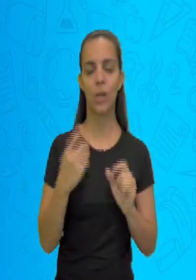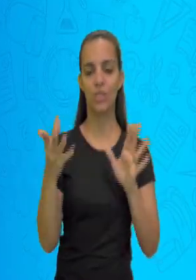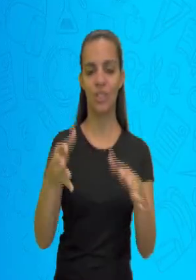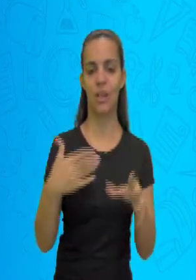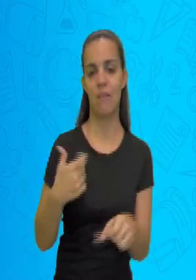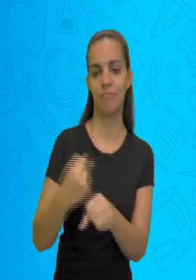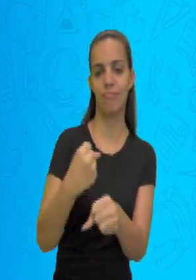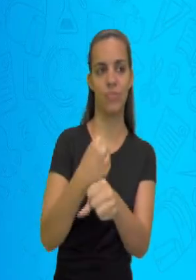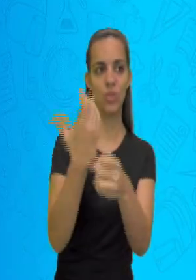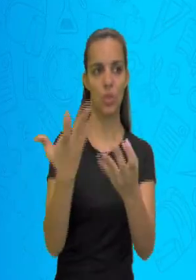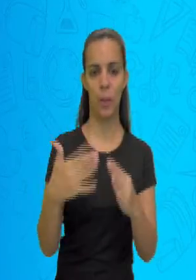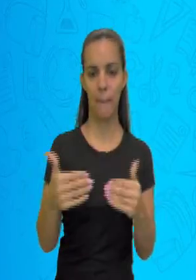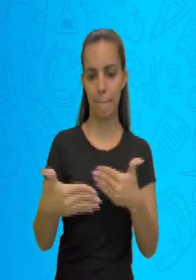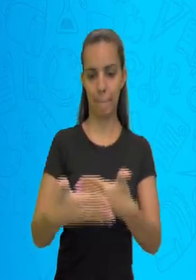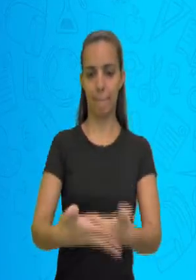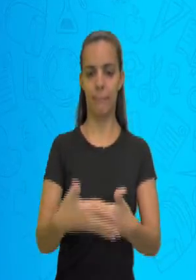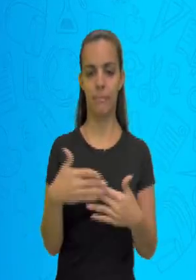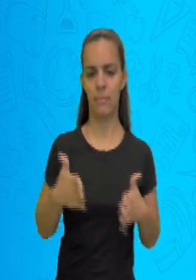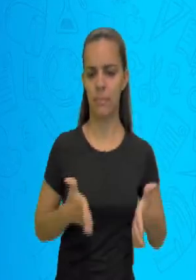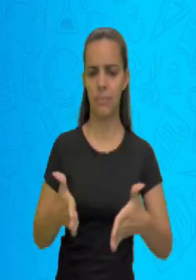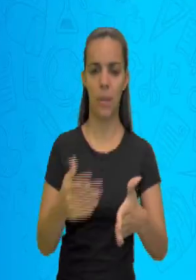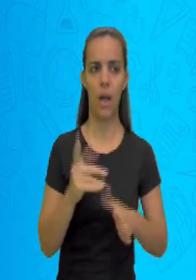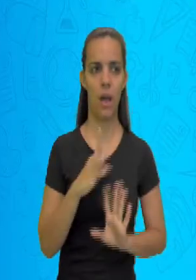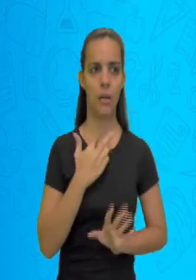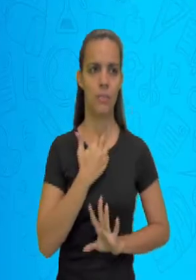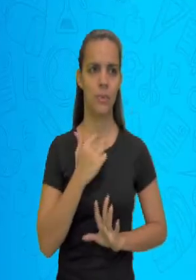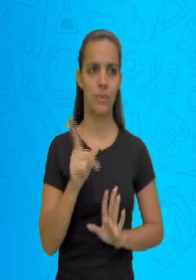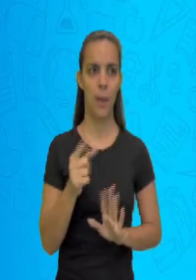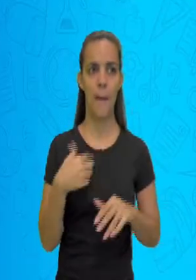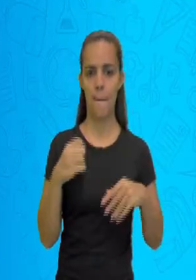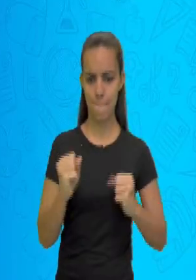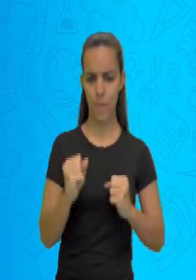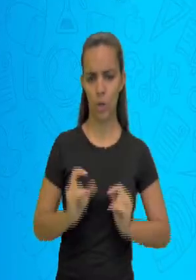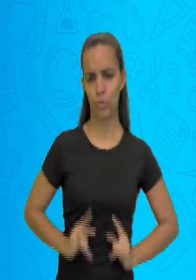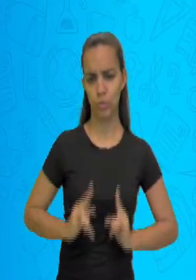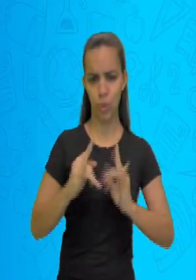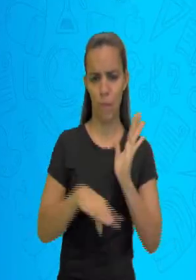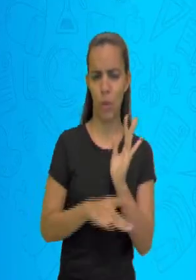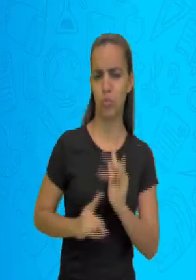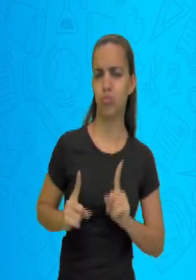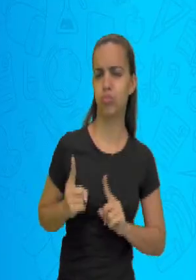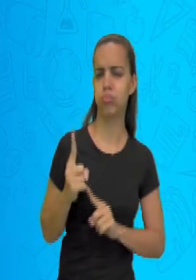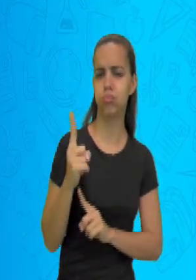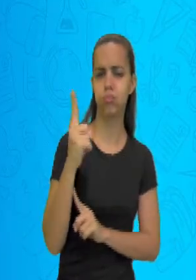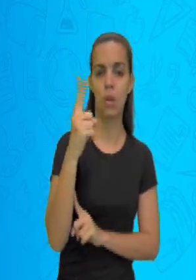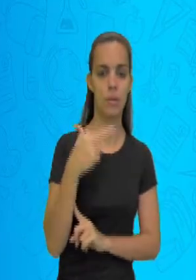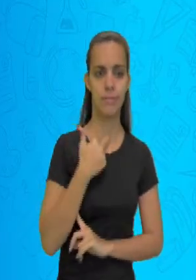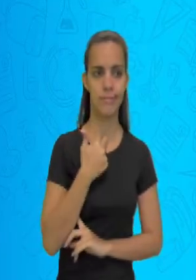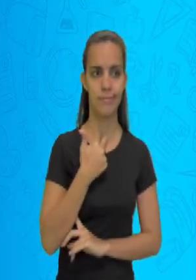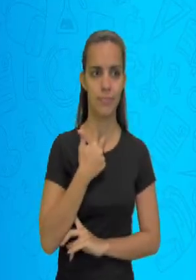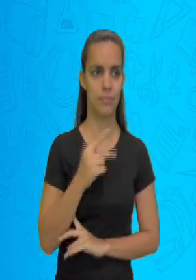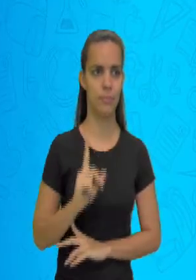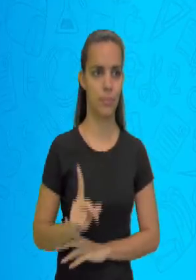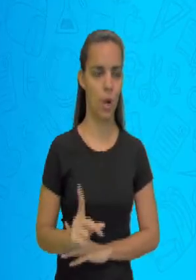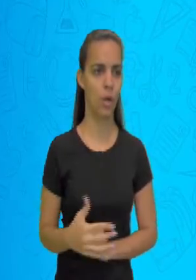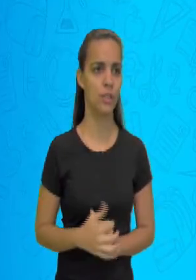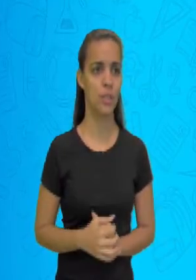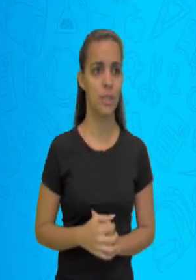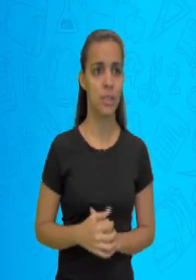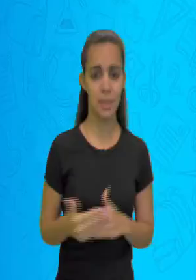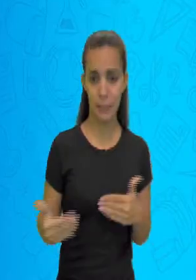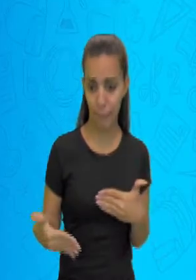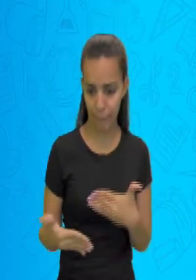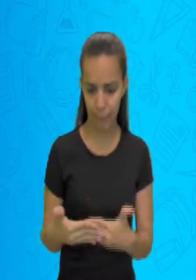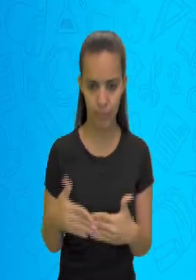construir aqui na beirada do rio. Eu posso construir um prédio muito grande, muito próximo ao rio? Não,